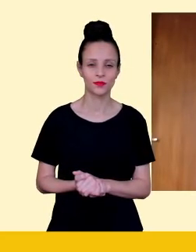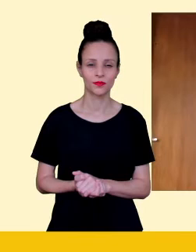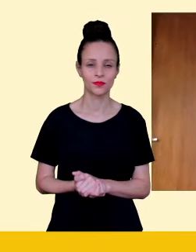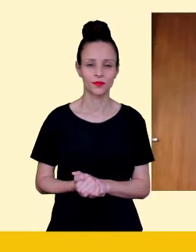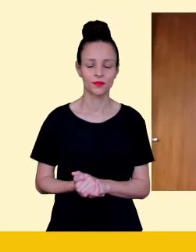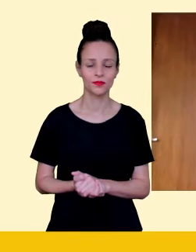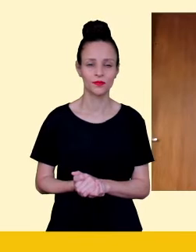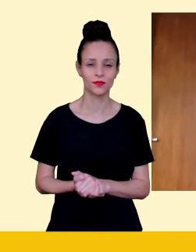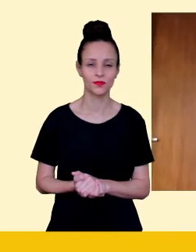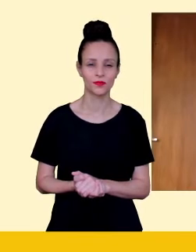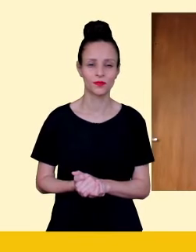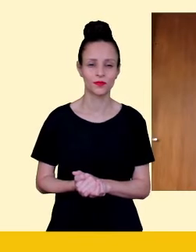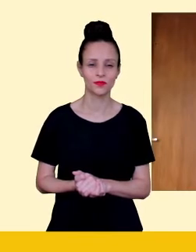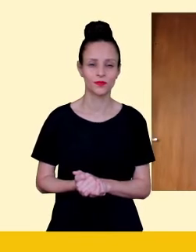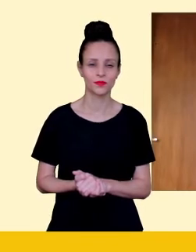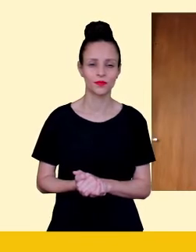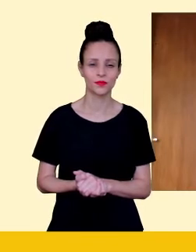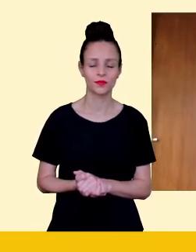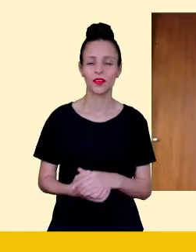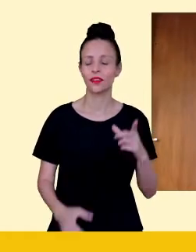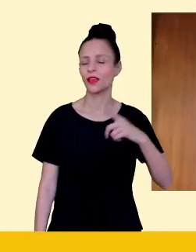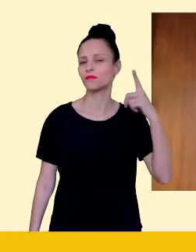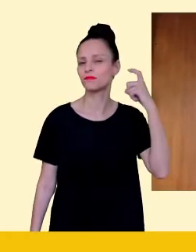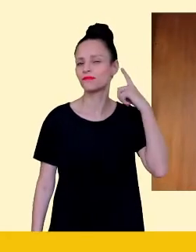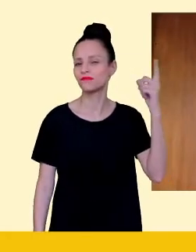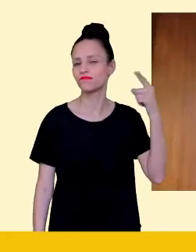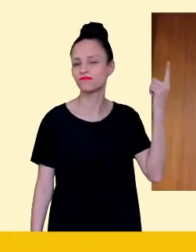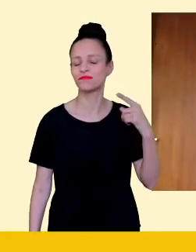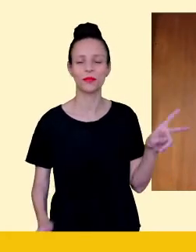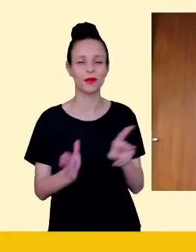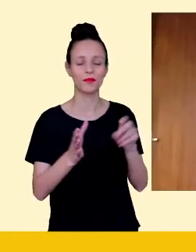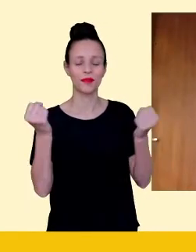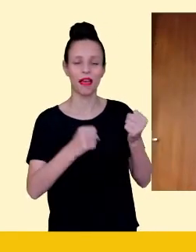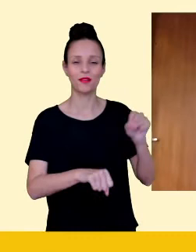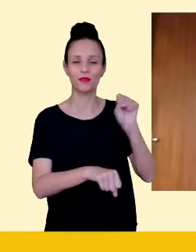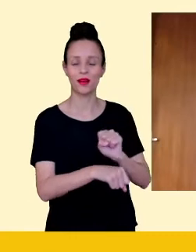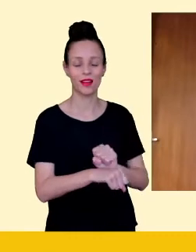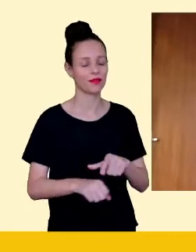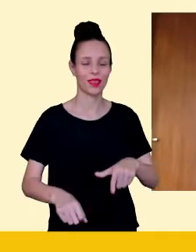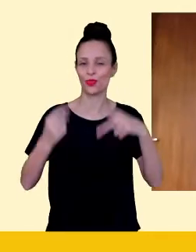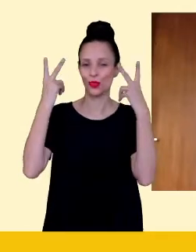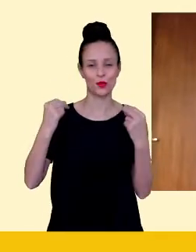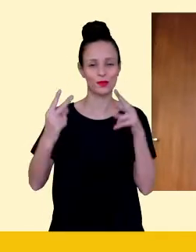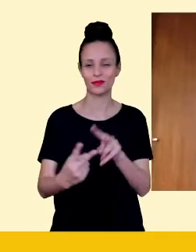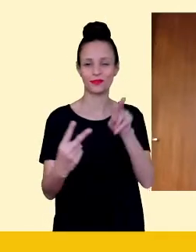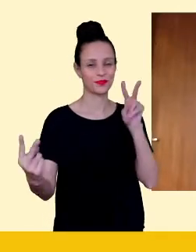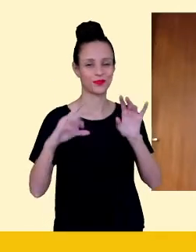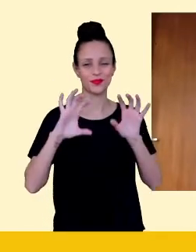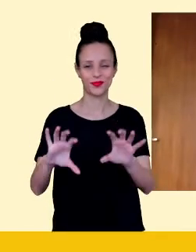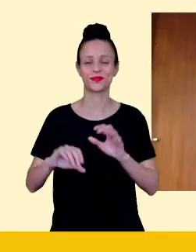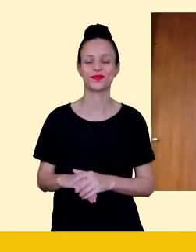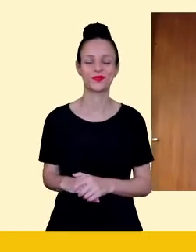alarme de carro que não está parando. Eu espero que não atrapalhe muito. Faz parte do